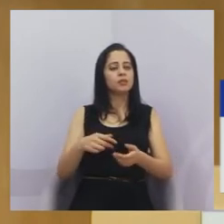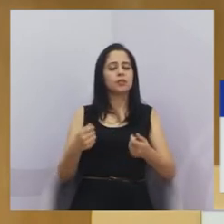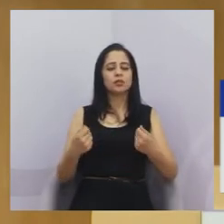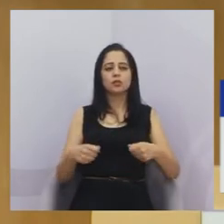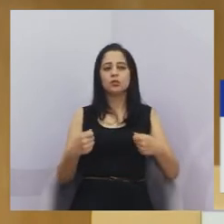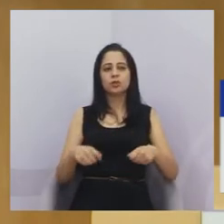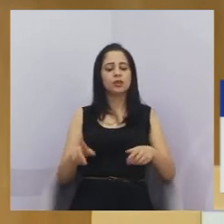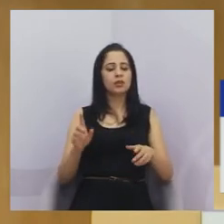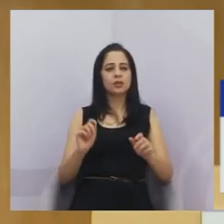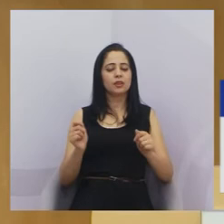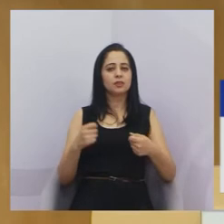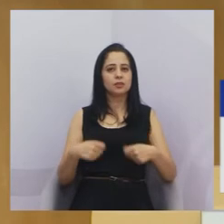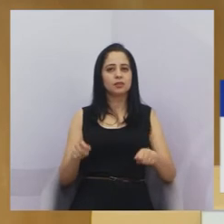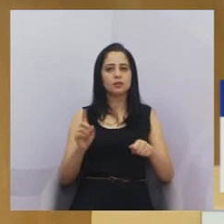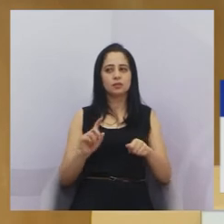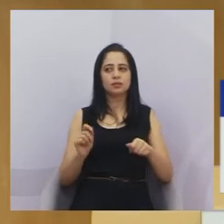dentro.